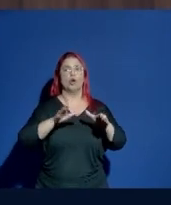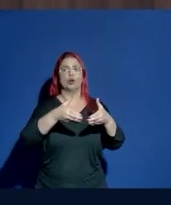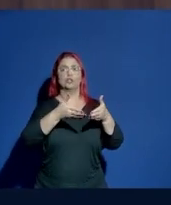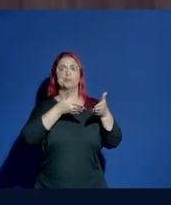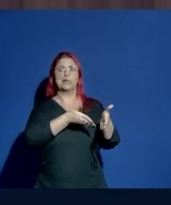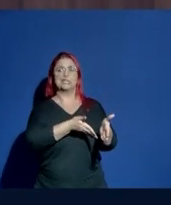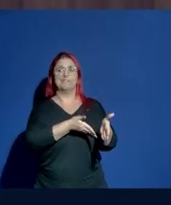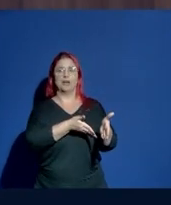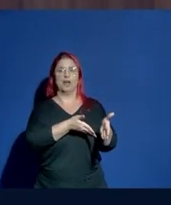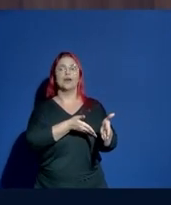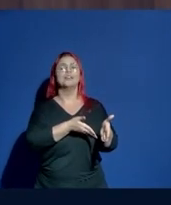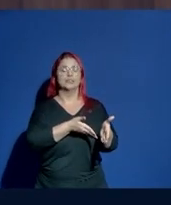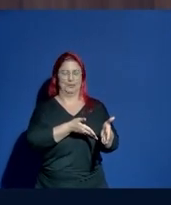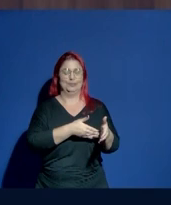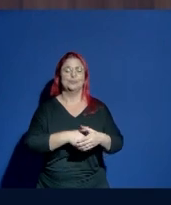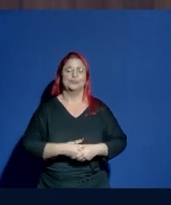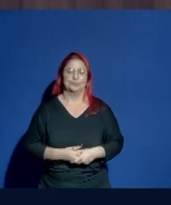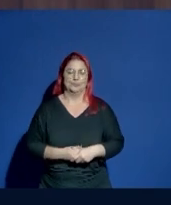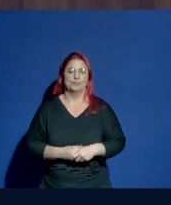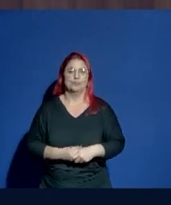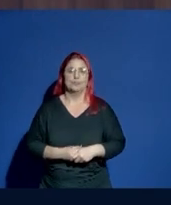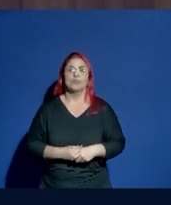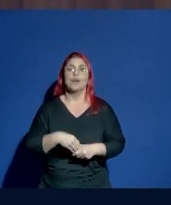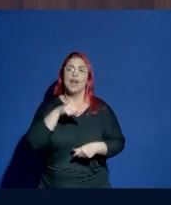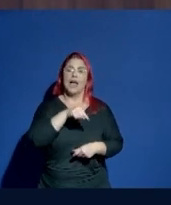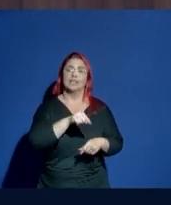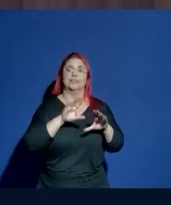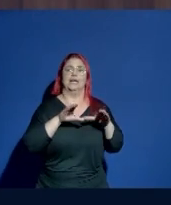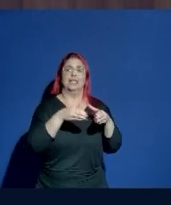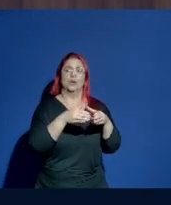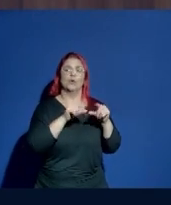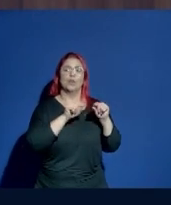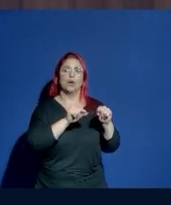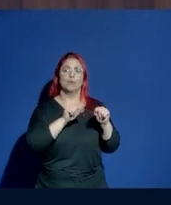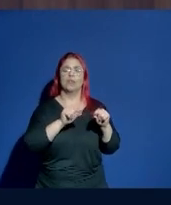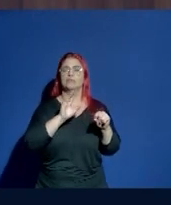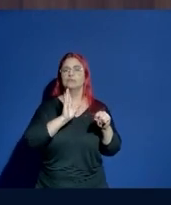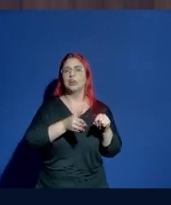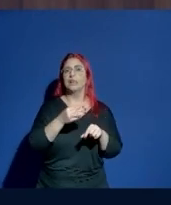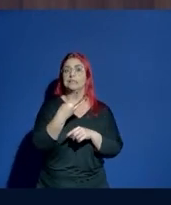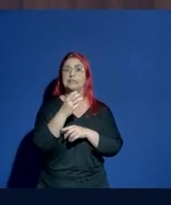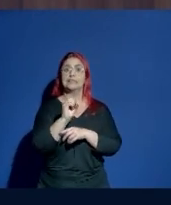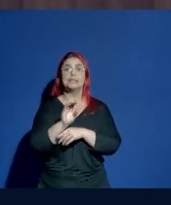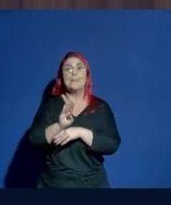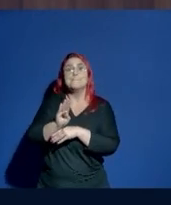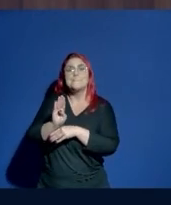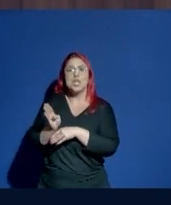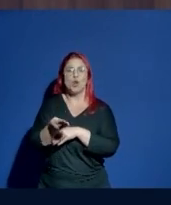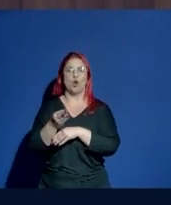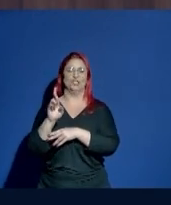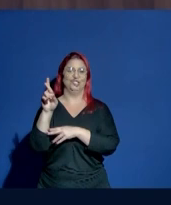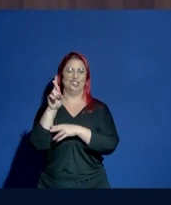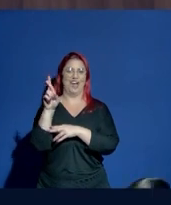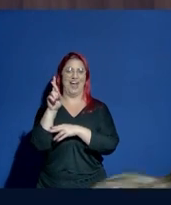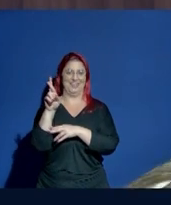que o mercado endereçável hoje dessa categoria são mais de 30 bilhões de